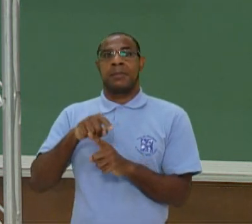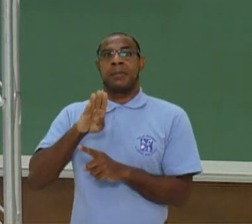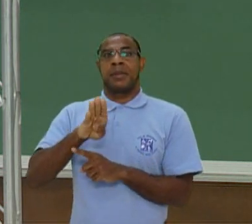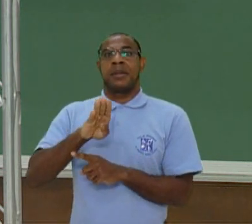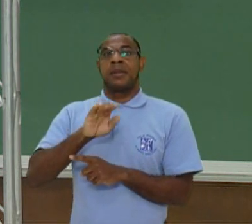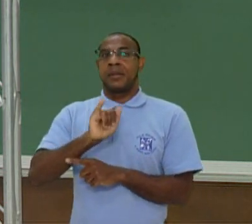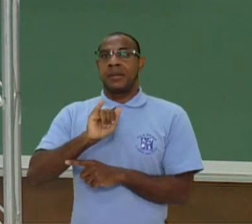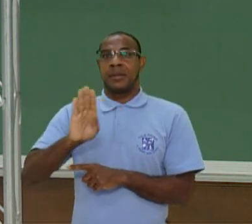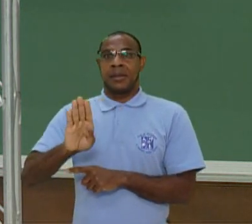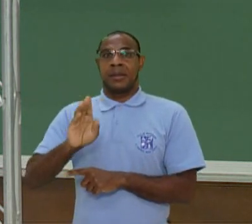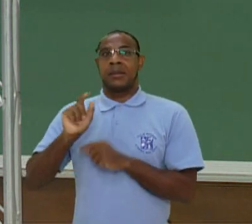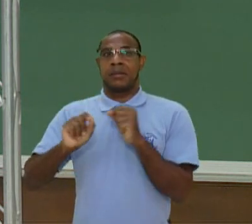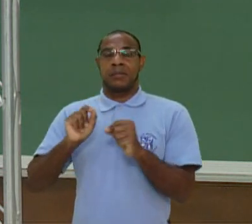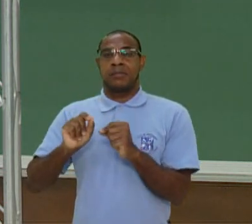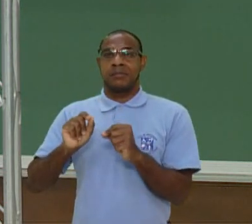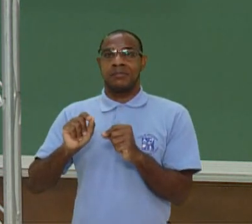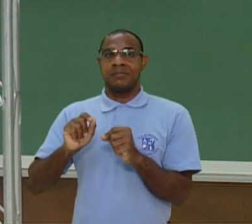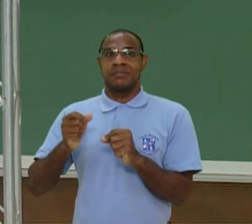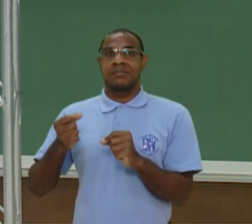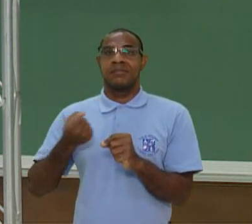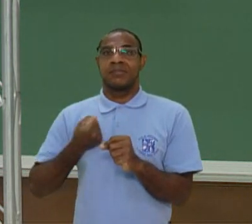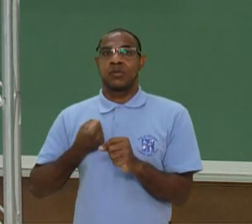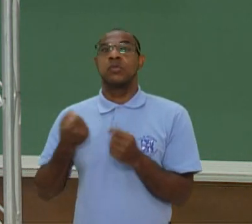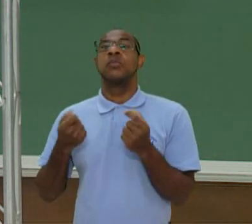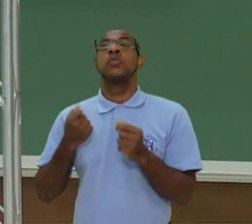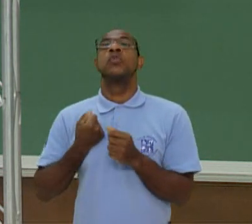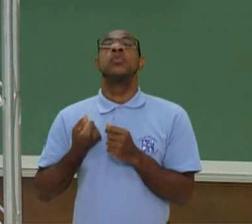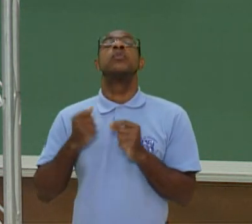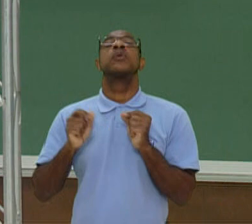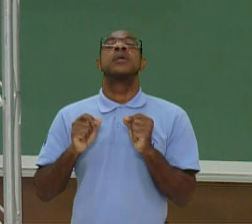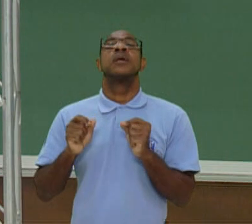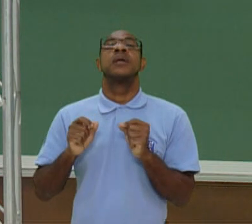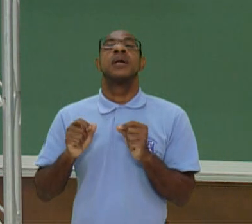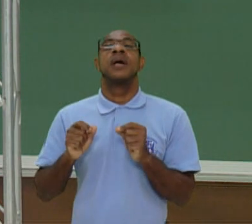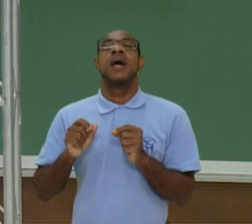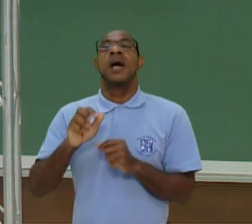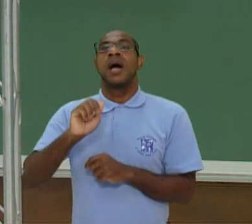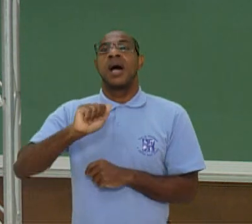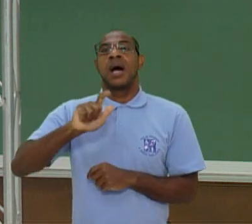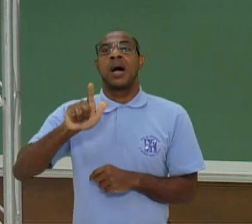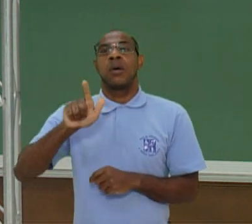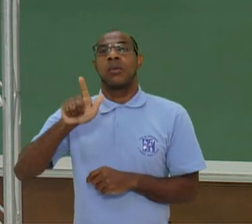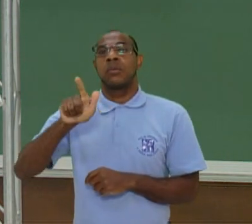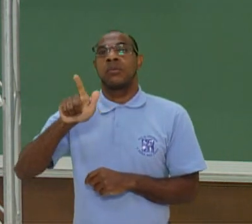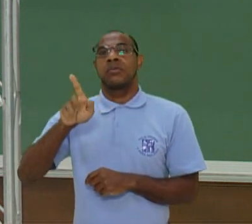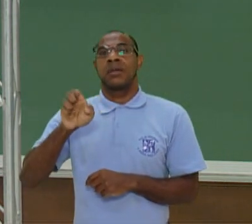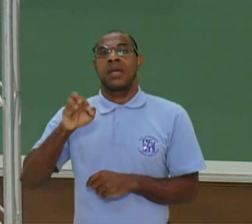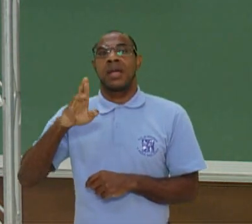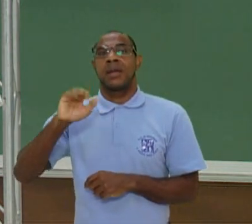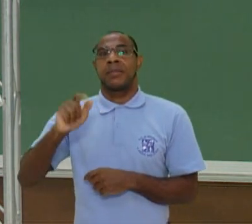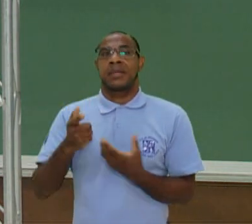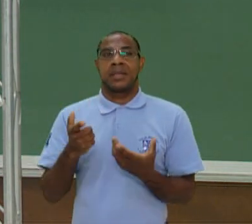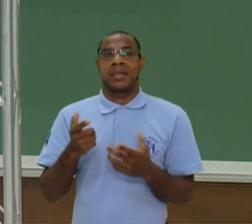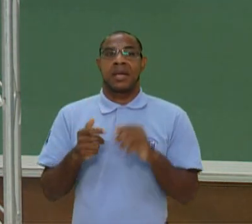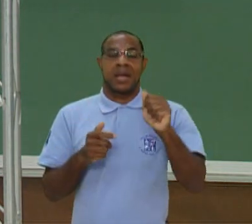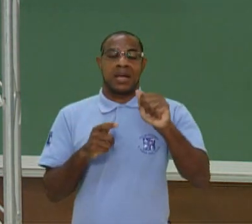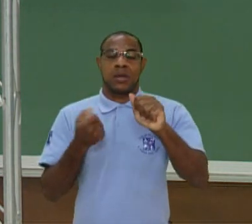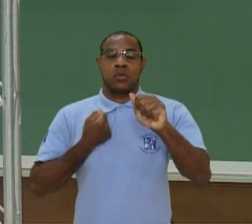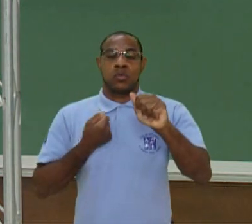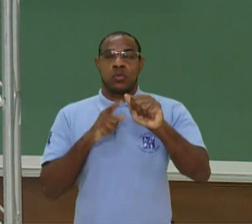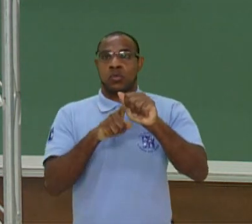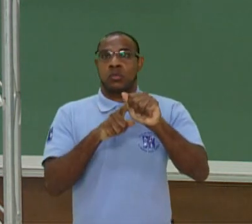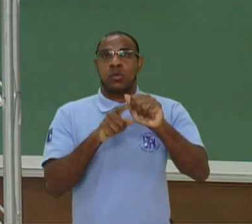IB, essa forma do complexo algébrica demonstra o número real A e o número imaginário